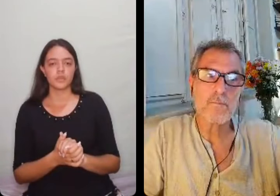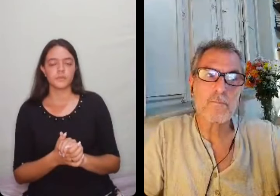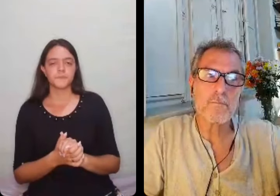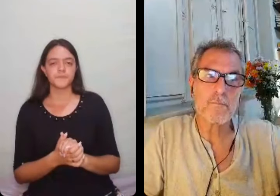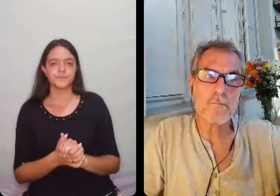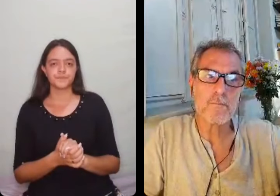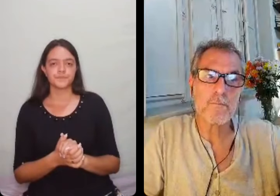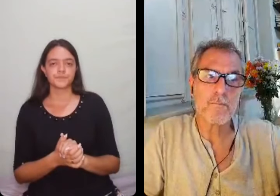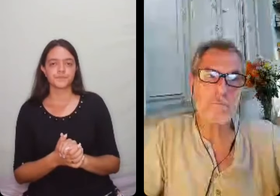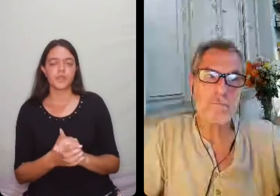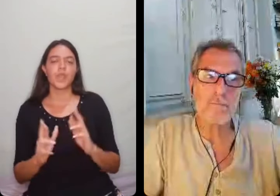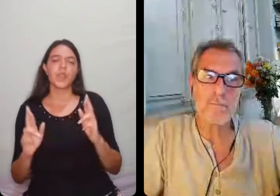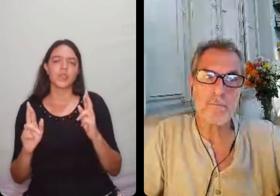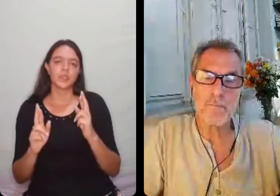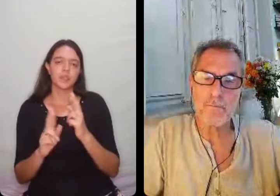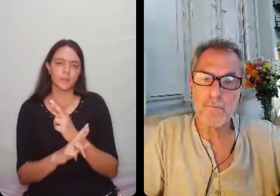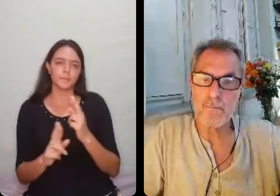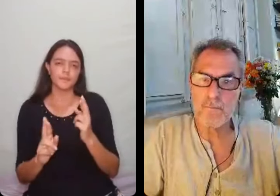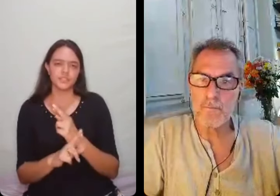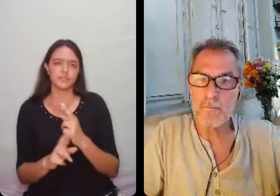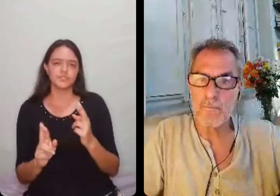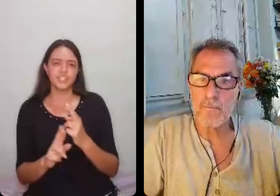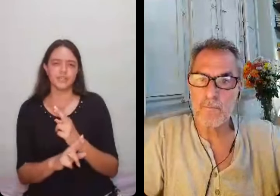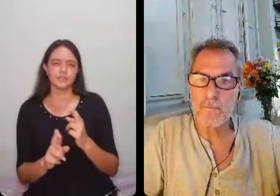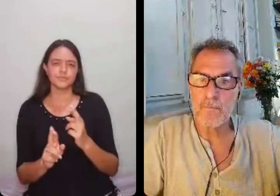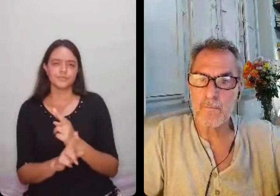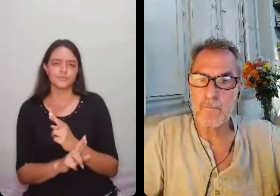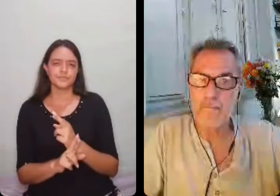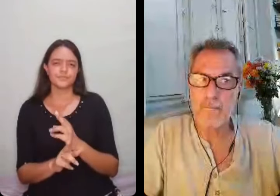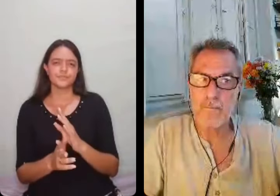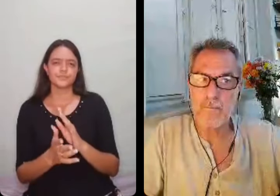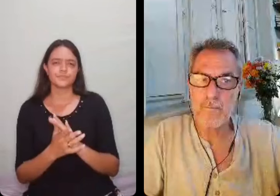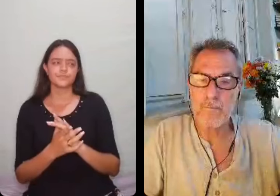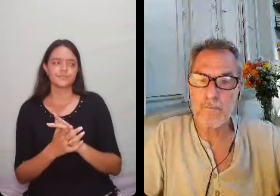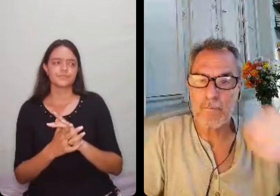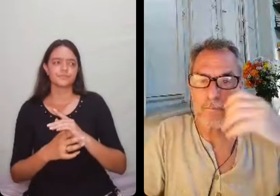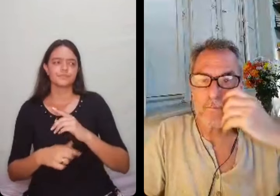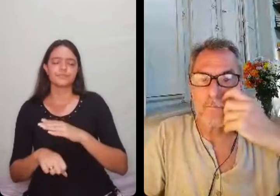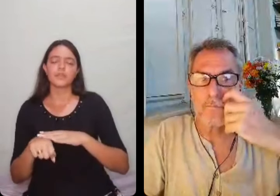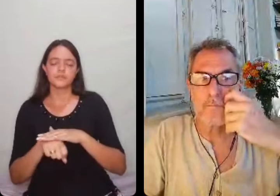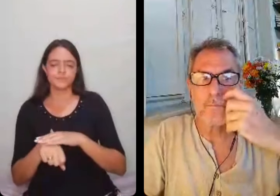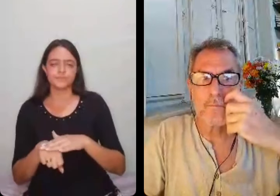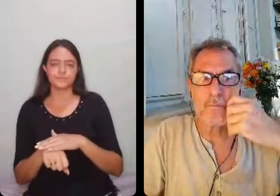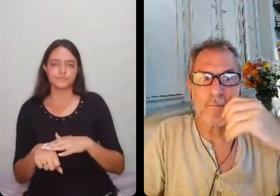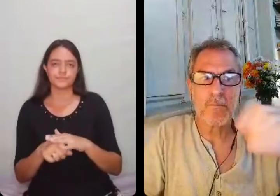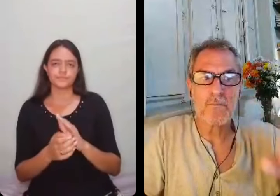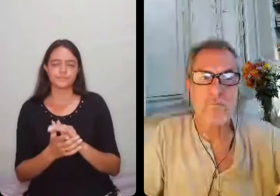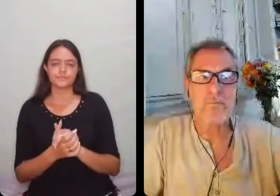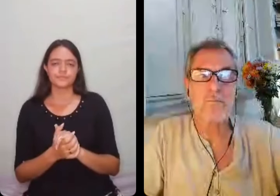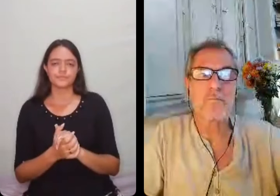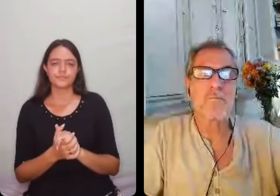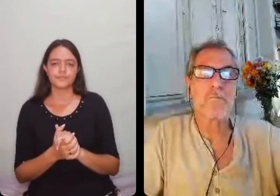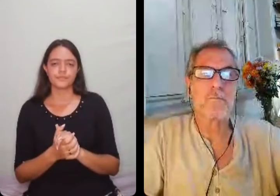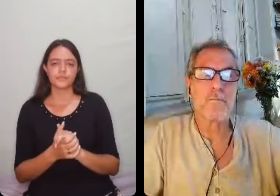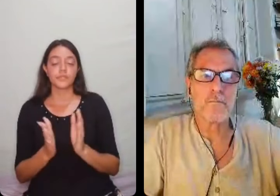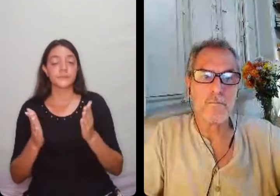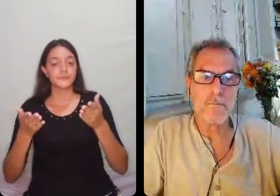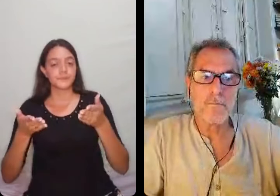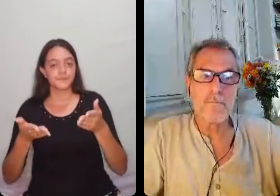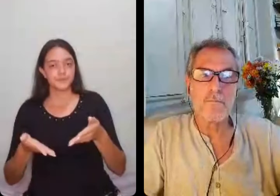dialógica pra chegar nesse vídeo aqui que nós estamos disponibilizando.